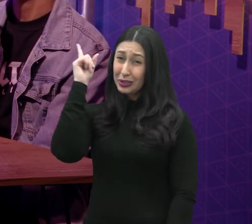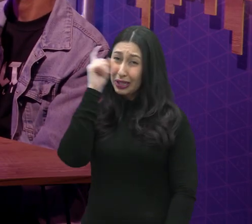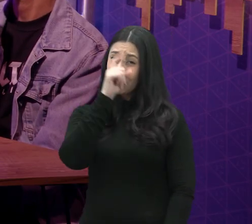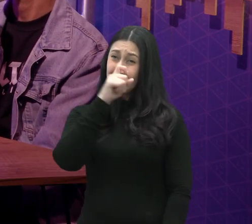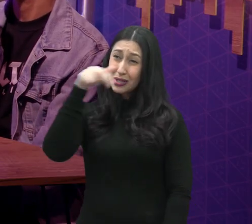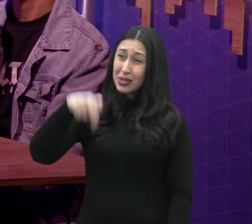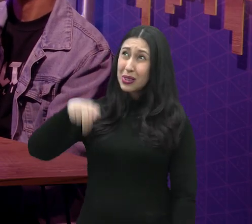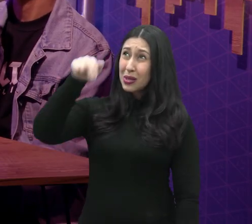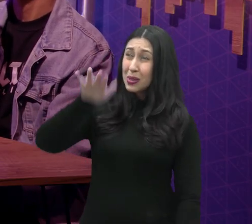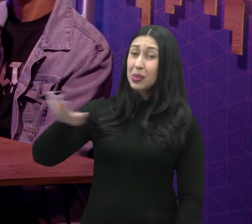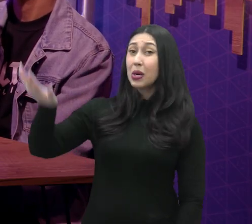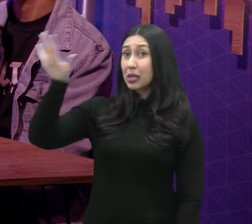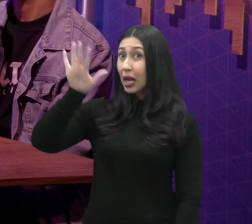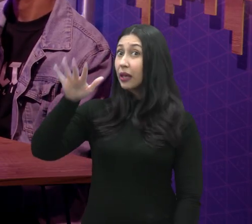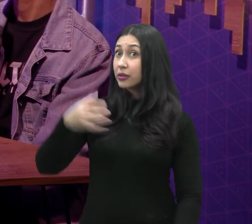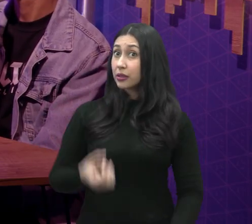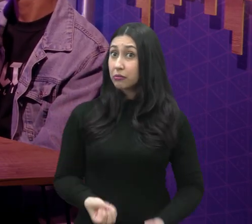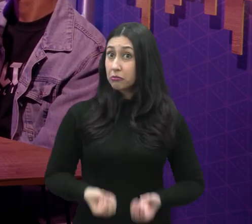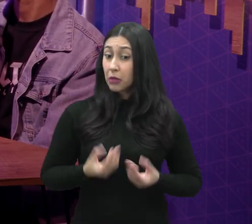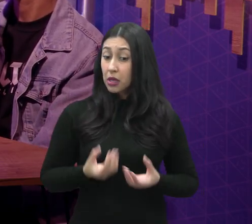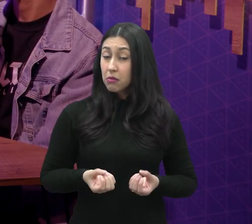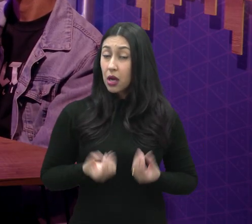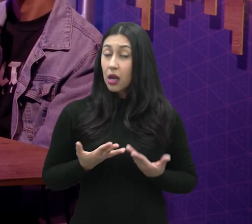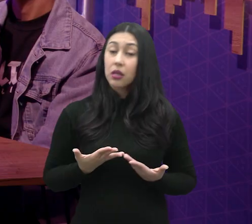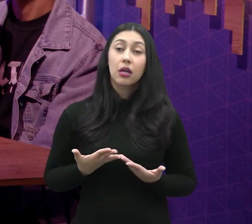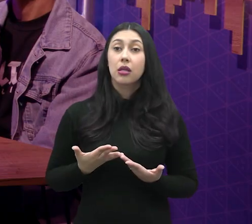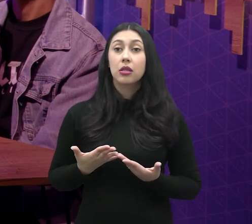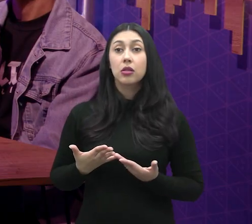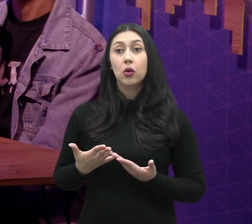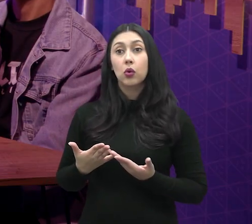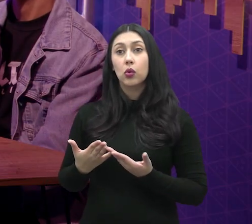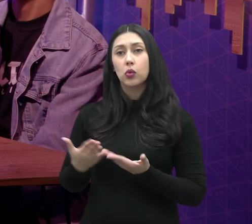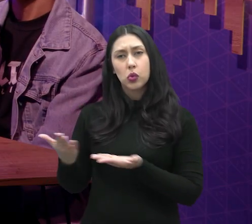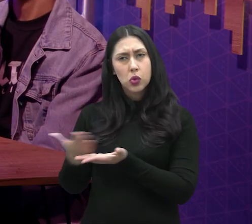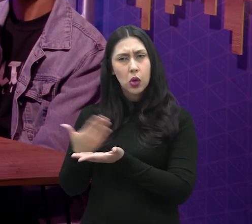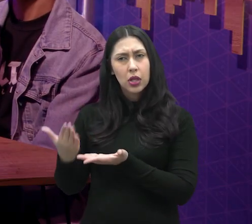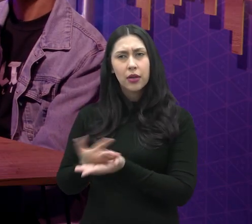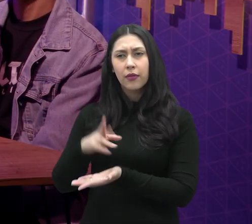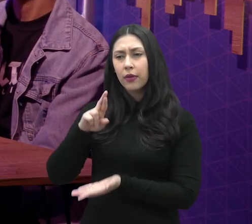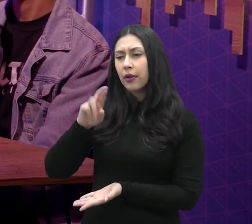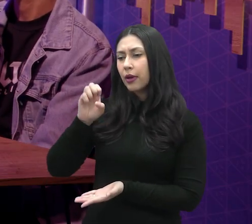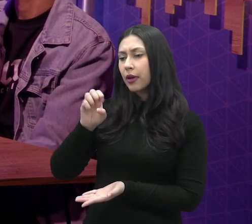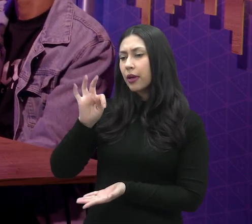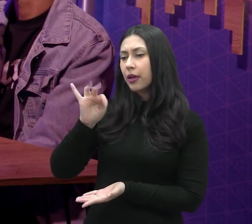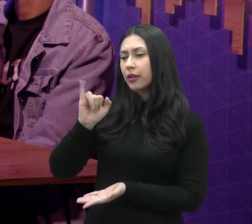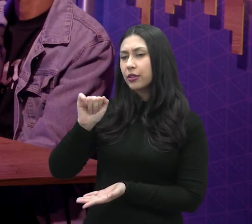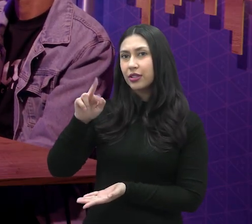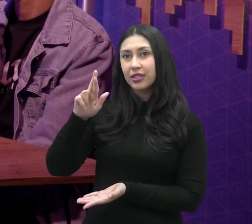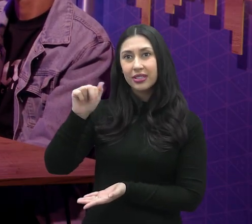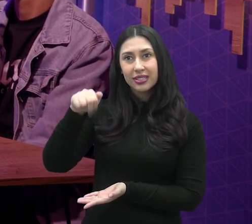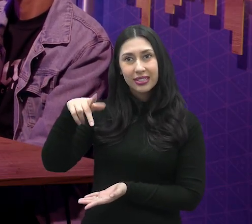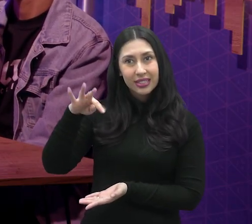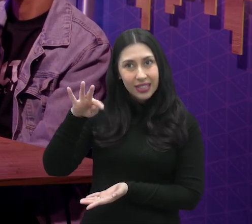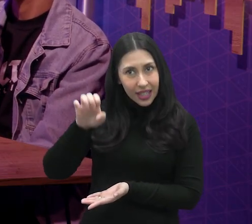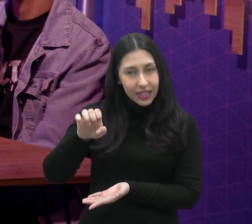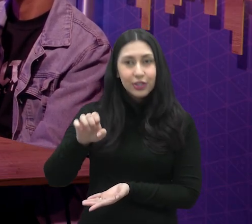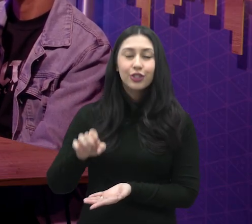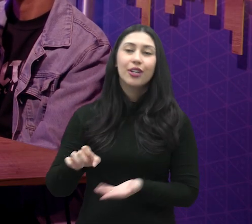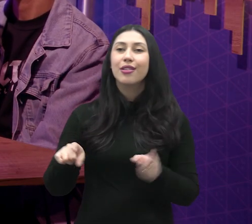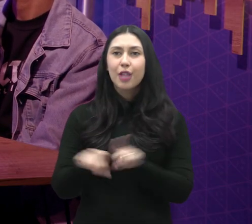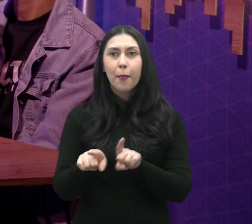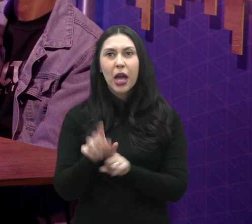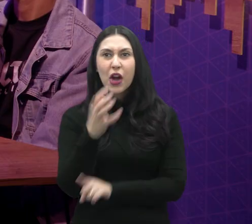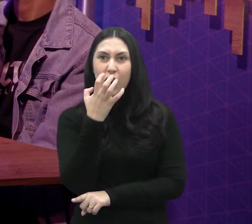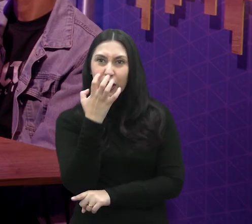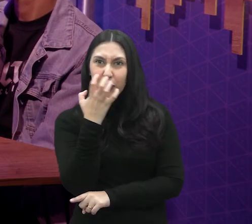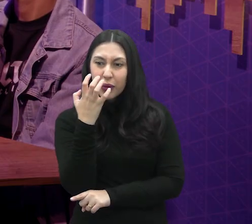inspirada na obra dos Retirantes, né? Até a cachorrinha eles perdem no meio do caminho, como